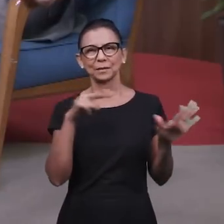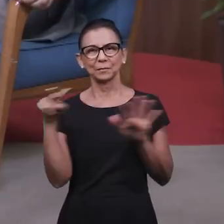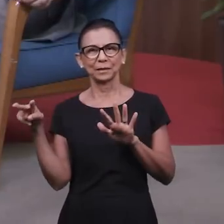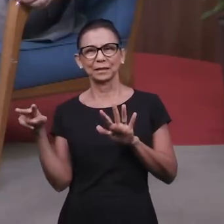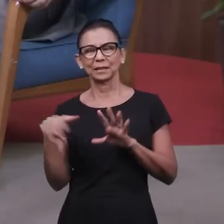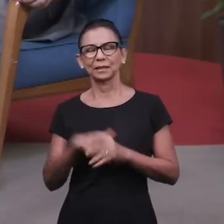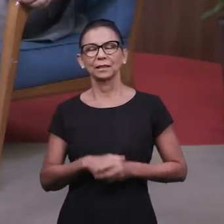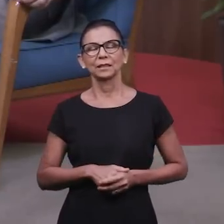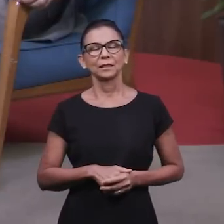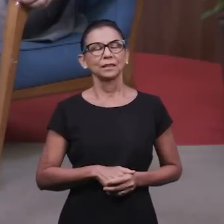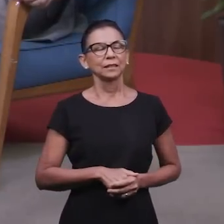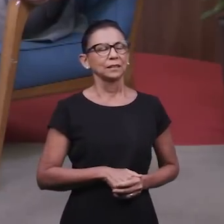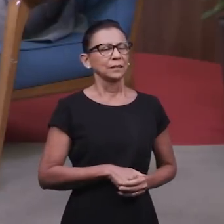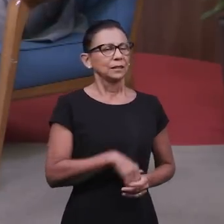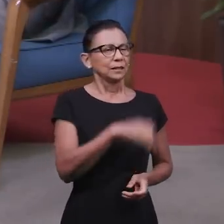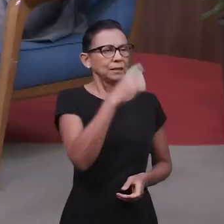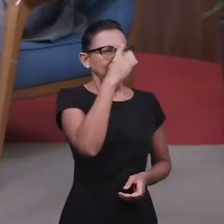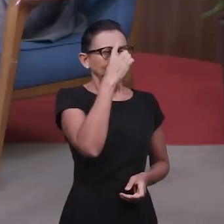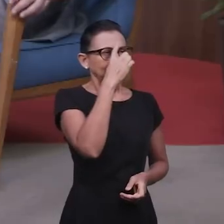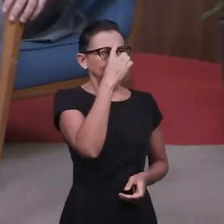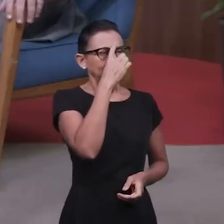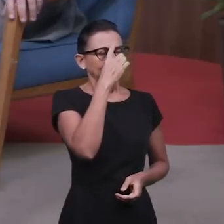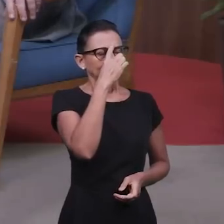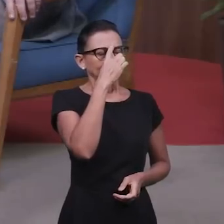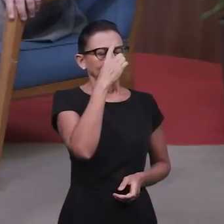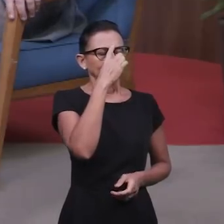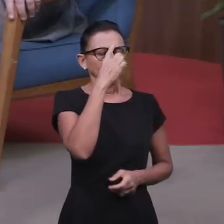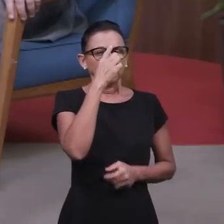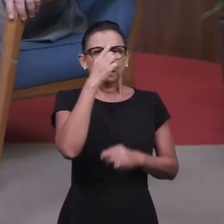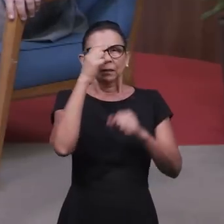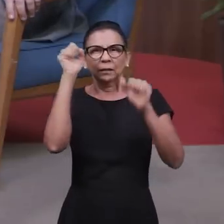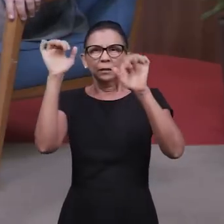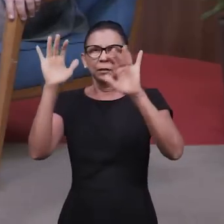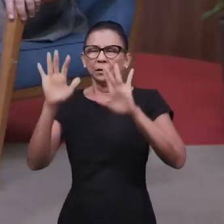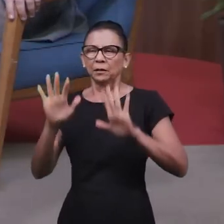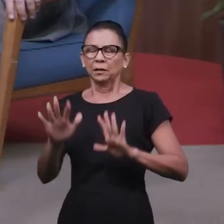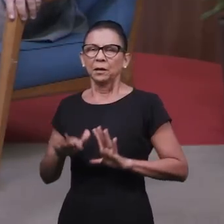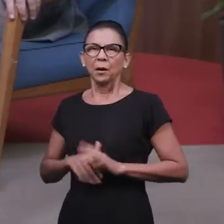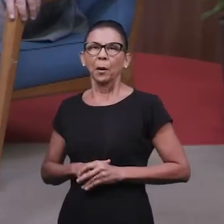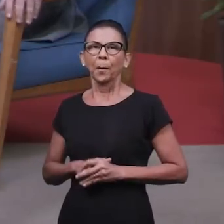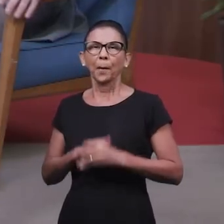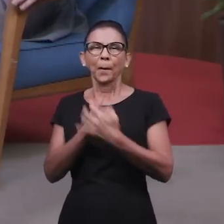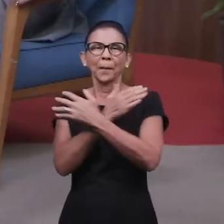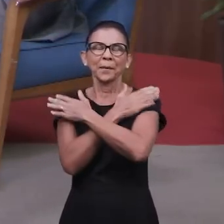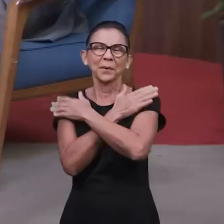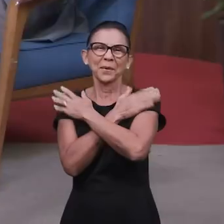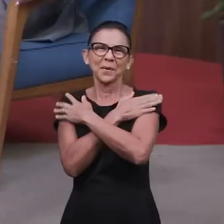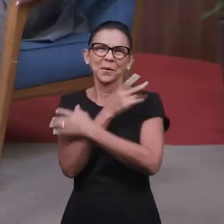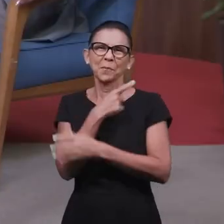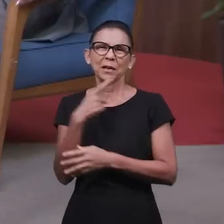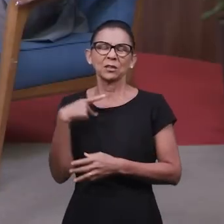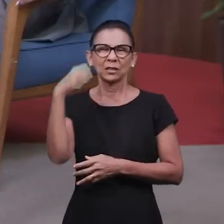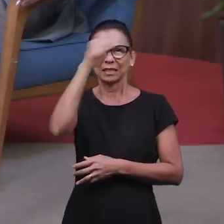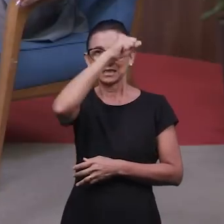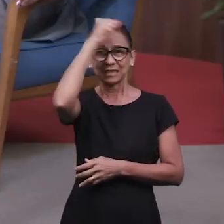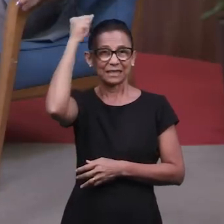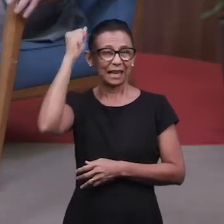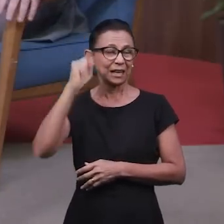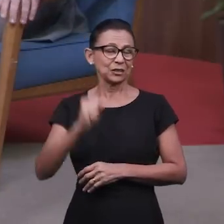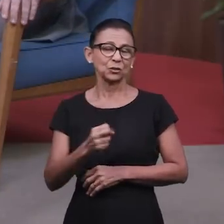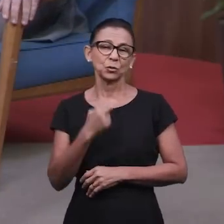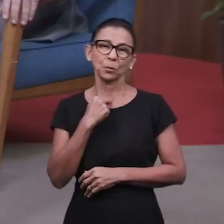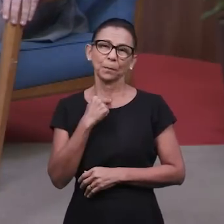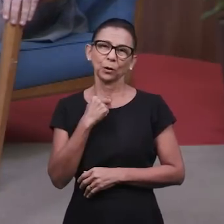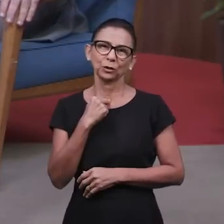na próxima semana. Daniel, mais uma vez, foi uma bênção estarmos aqui. Deixar um abraço para o pastor Sérgio Souza, que não pôde